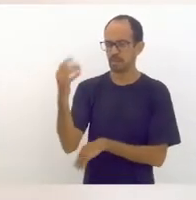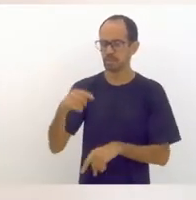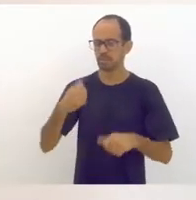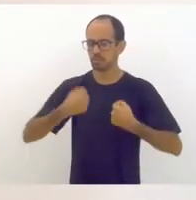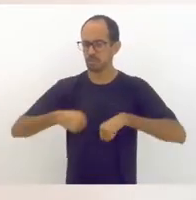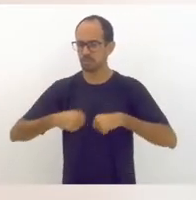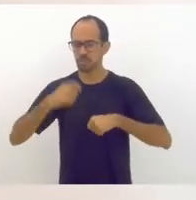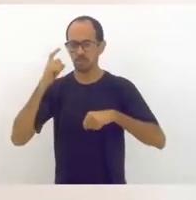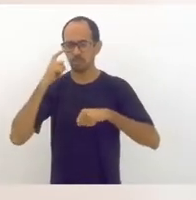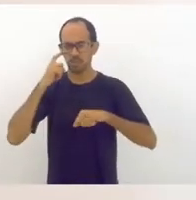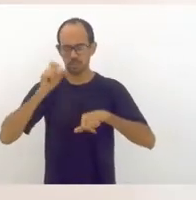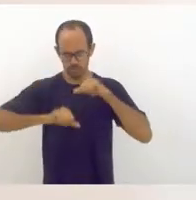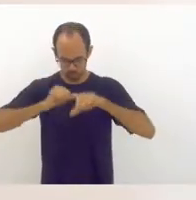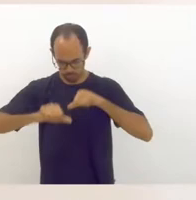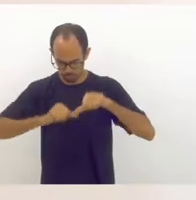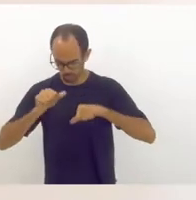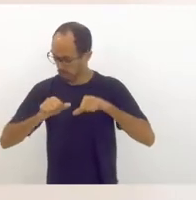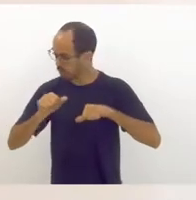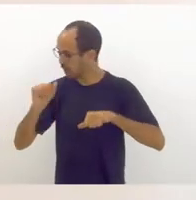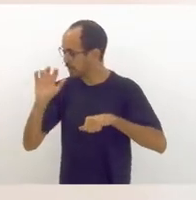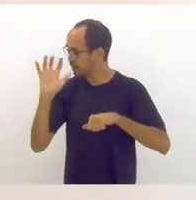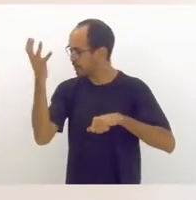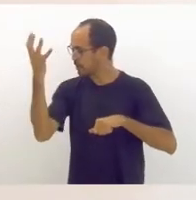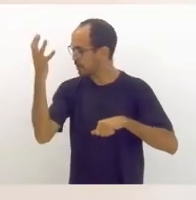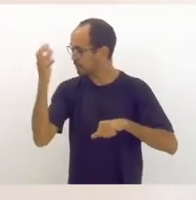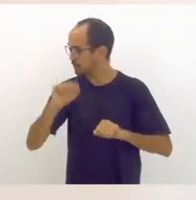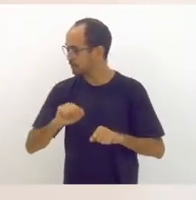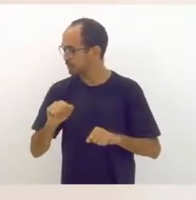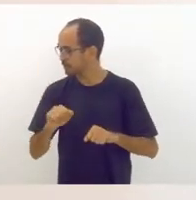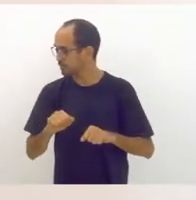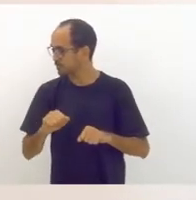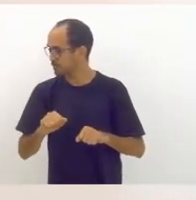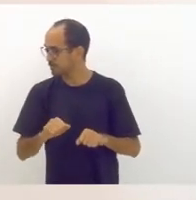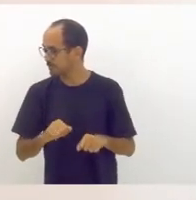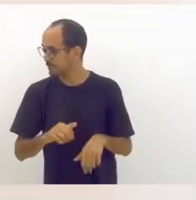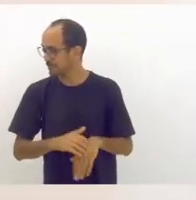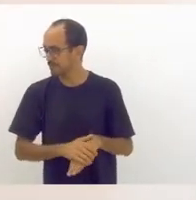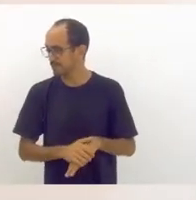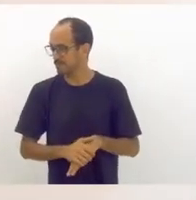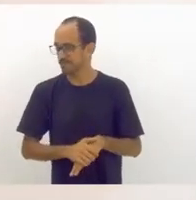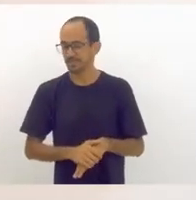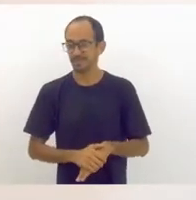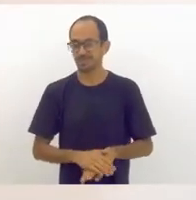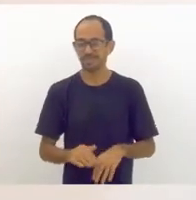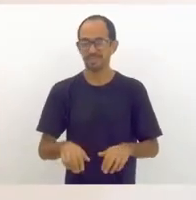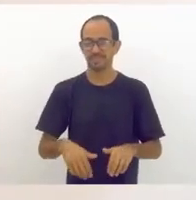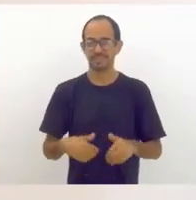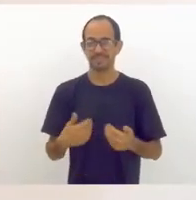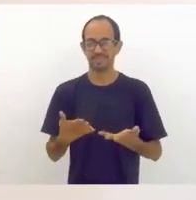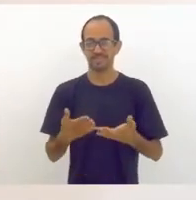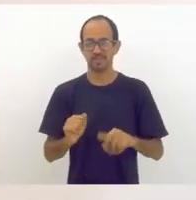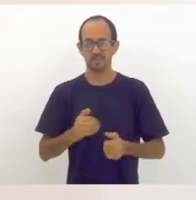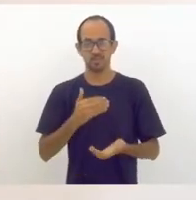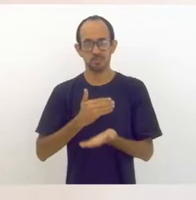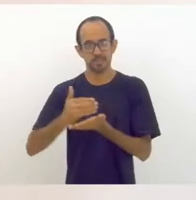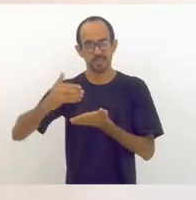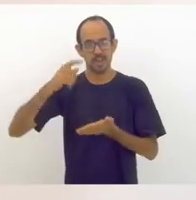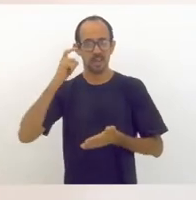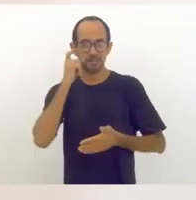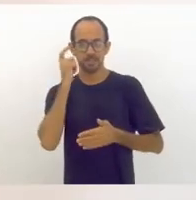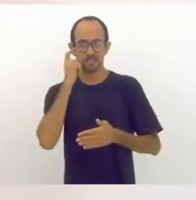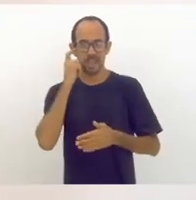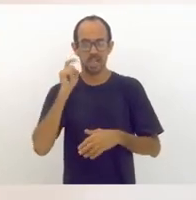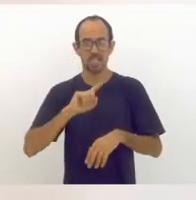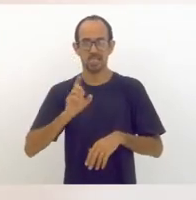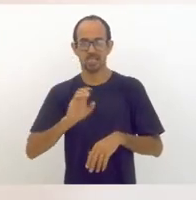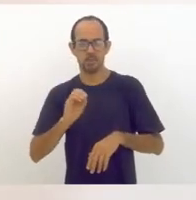está numa mudança climática extrema e que a gente é de corredores ecológicos fundamentais para manter essa grande riqueza e começar a pensar não